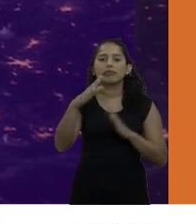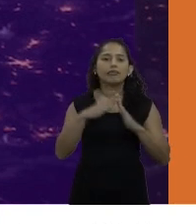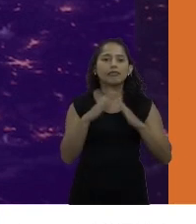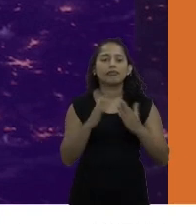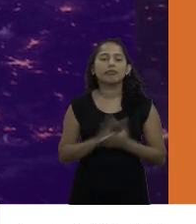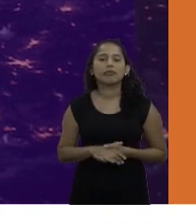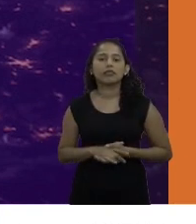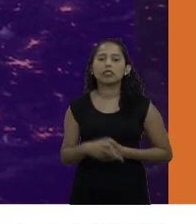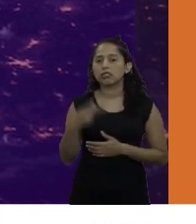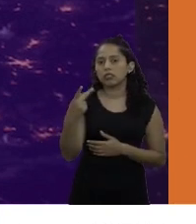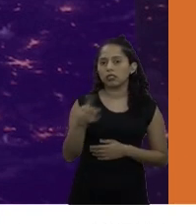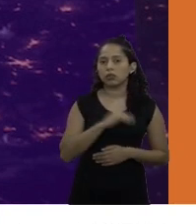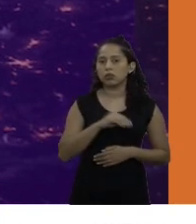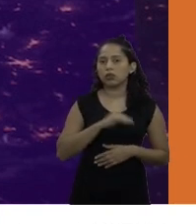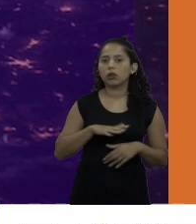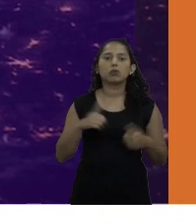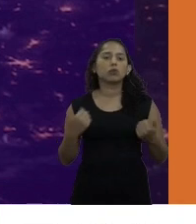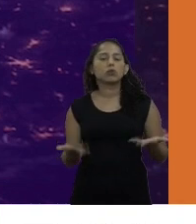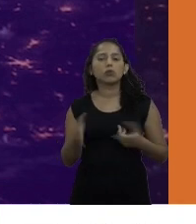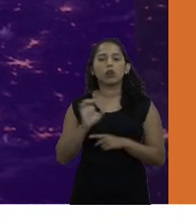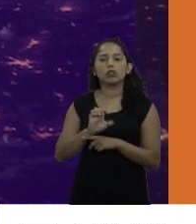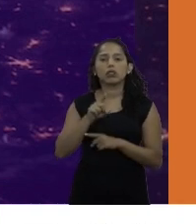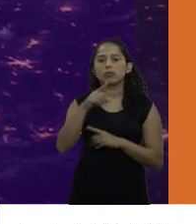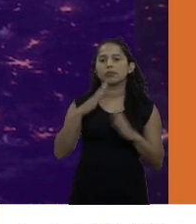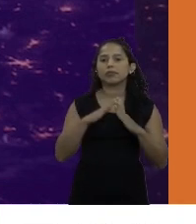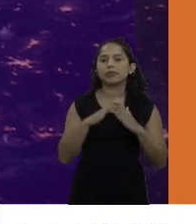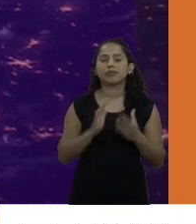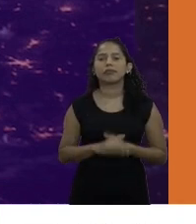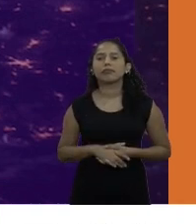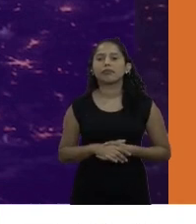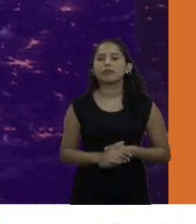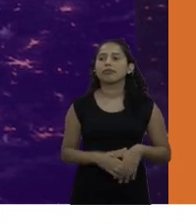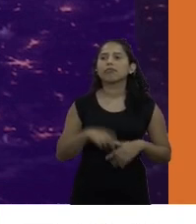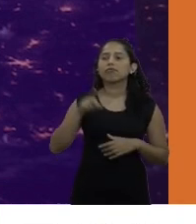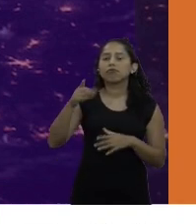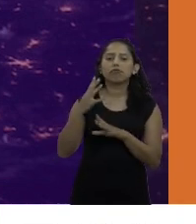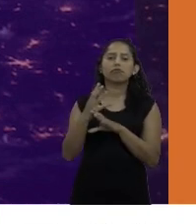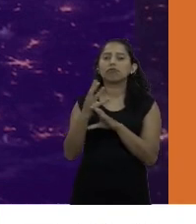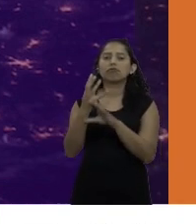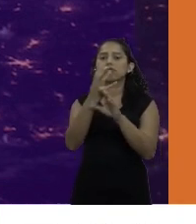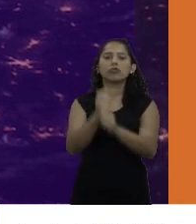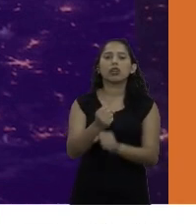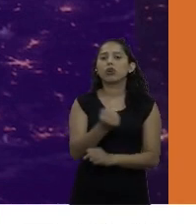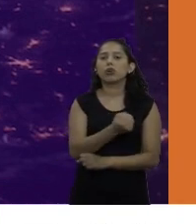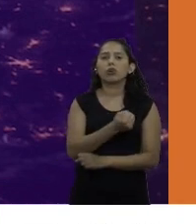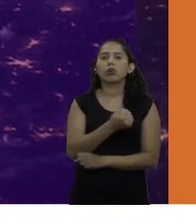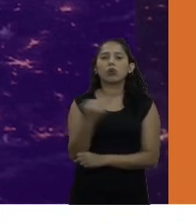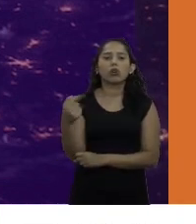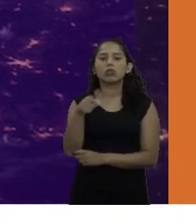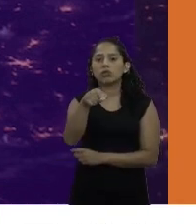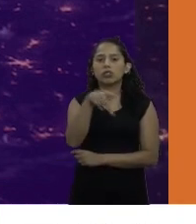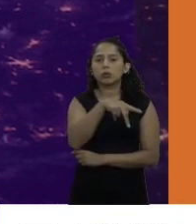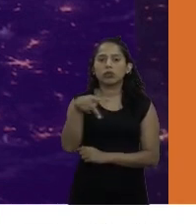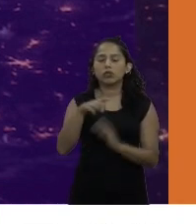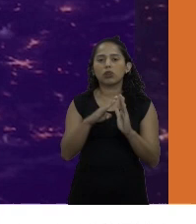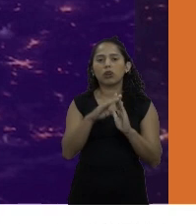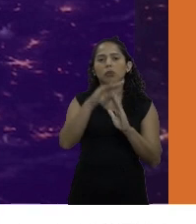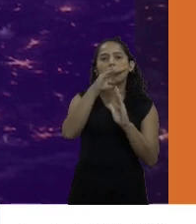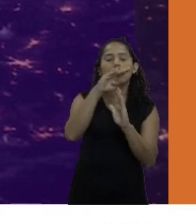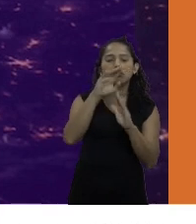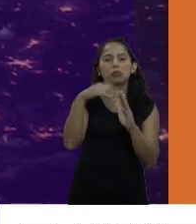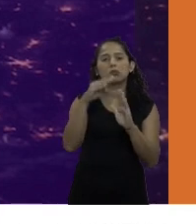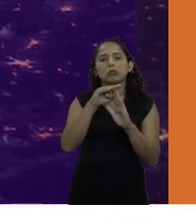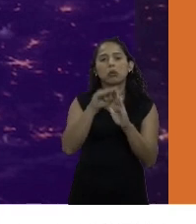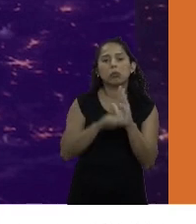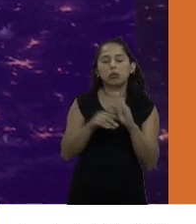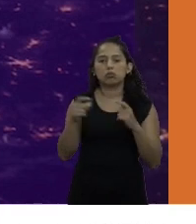Seu salário, qual estado você mora. E a ferramenta vai dizer para você quanto que você ganha mais que um professor, quanto você ganha mais que uma pessoa